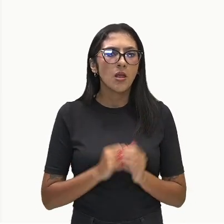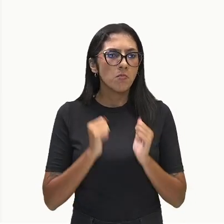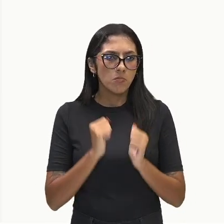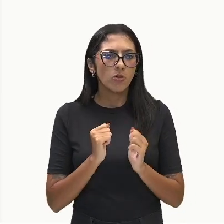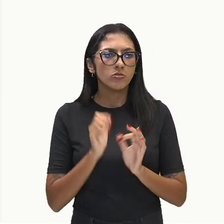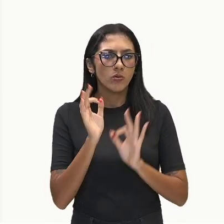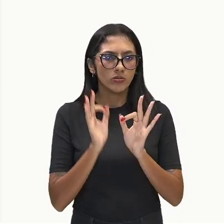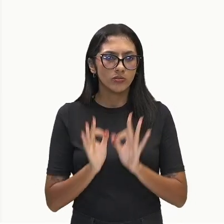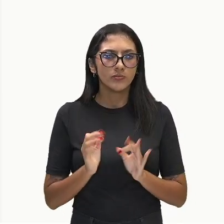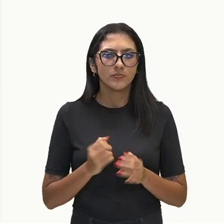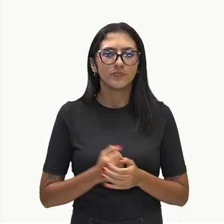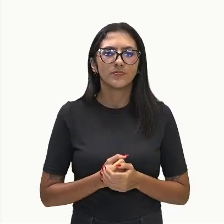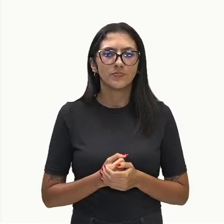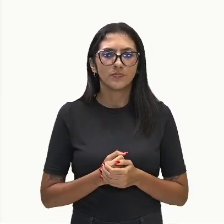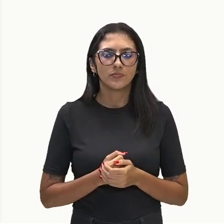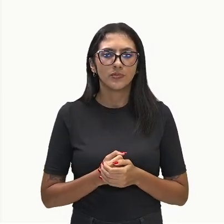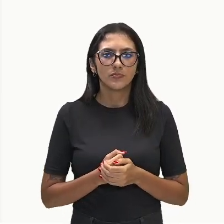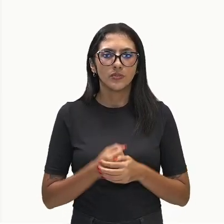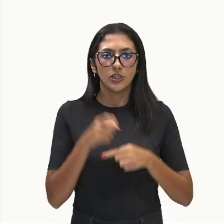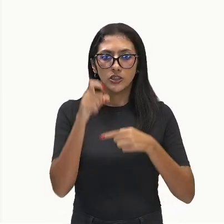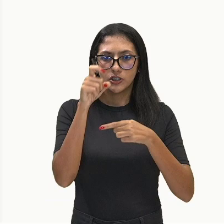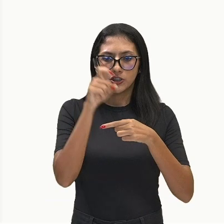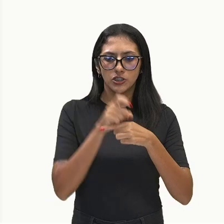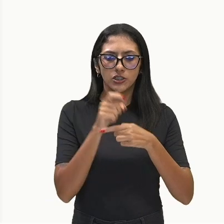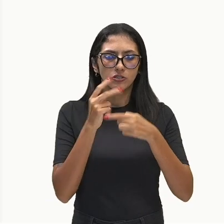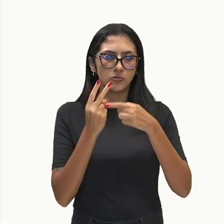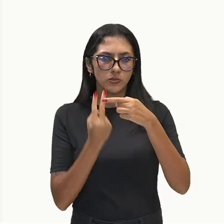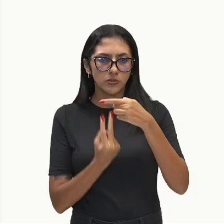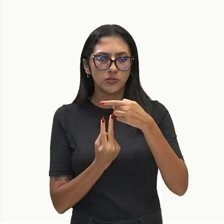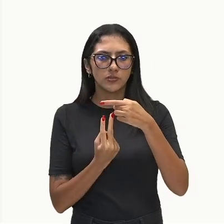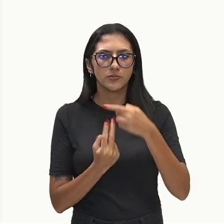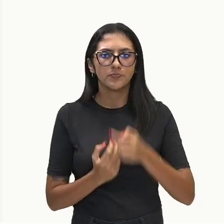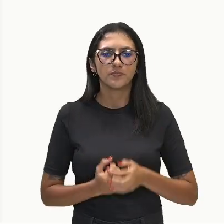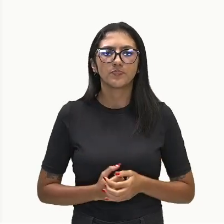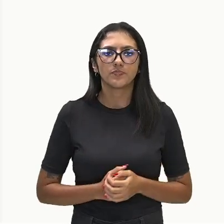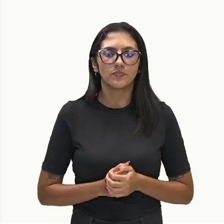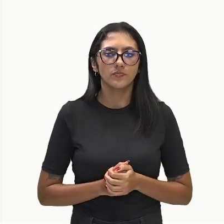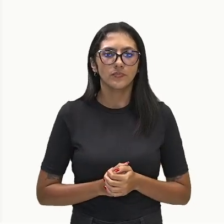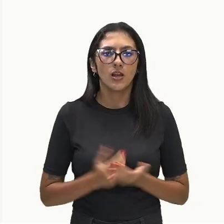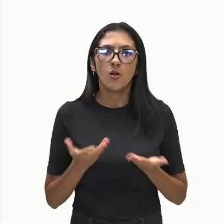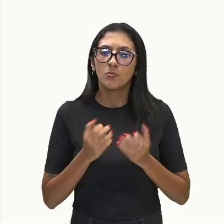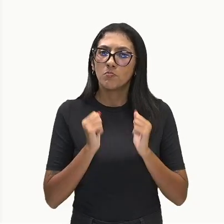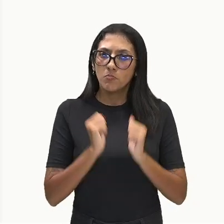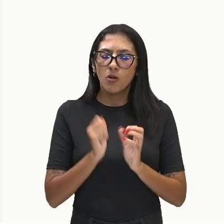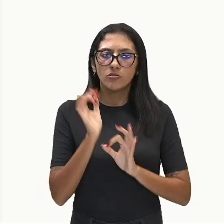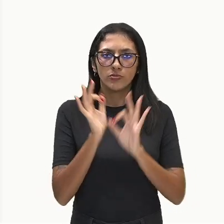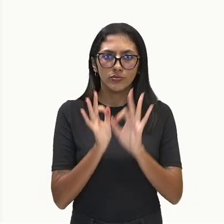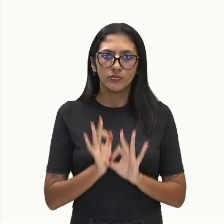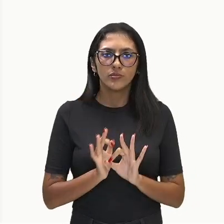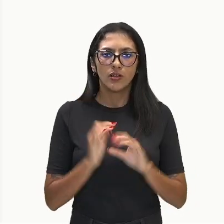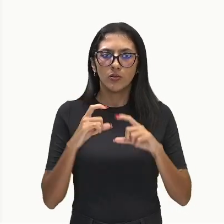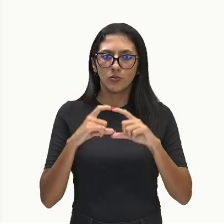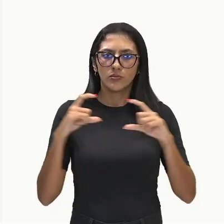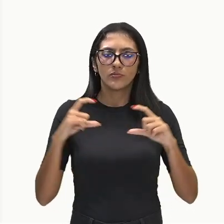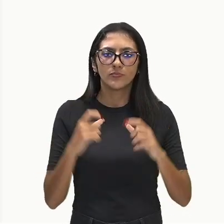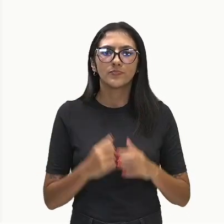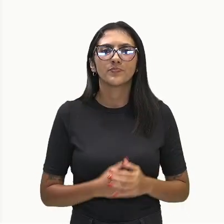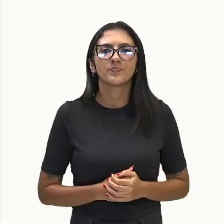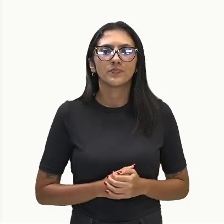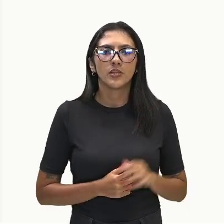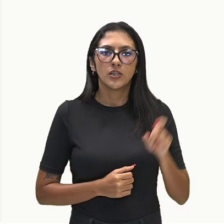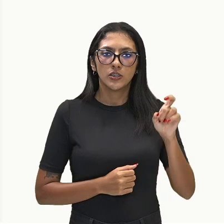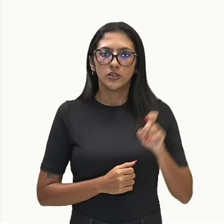como x sobre 2. Então, agora sim, podemos aplicar o Teorema de Pitágoras. Aí vamos ter x